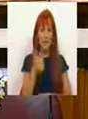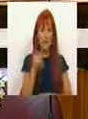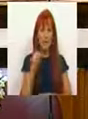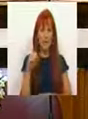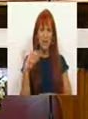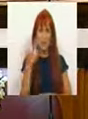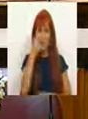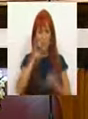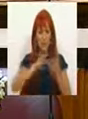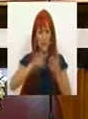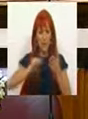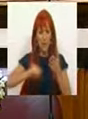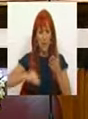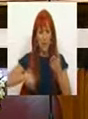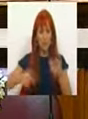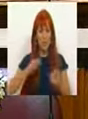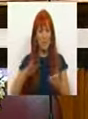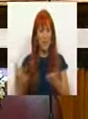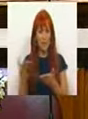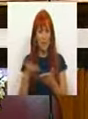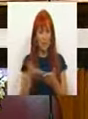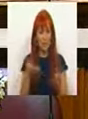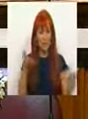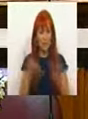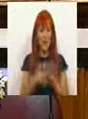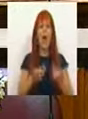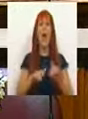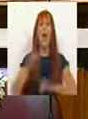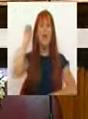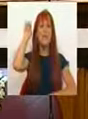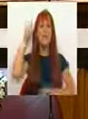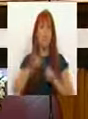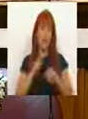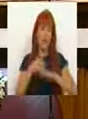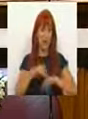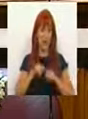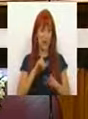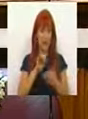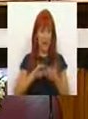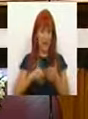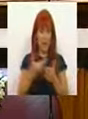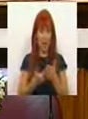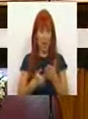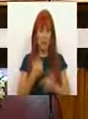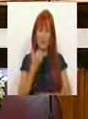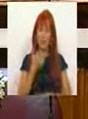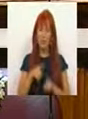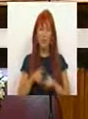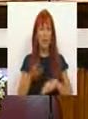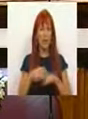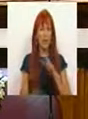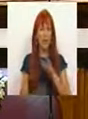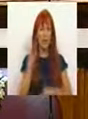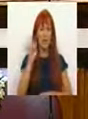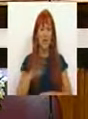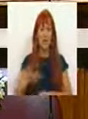4.501 peticionários que se dirigiram à Assembleia da República através desta petição, solicitando a criação do